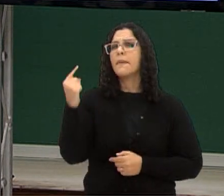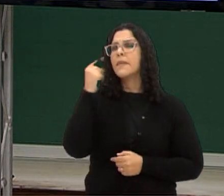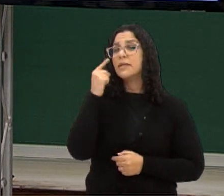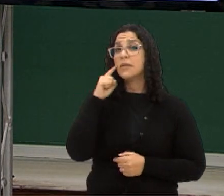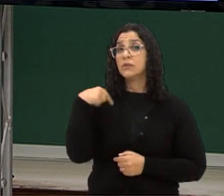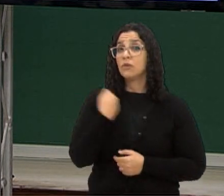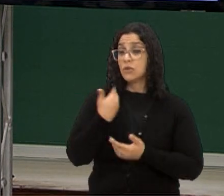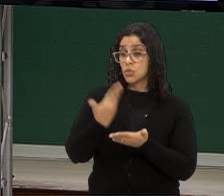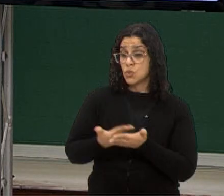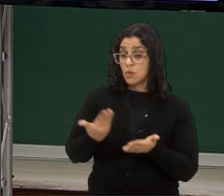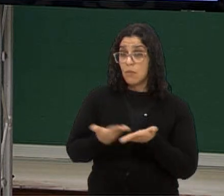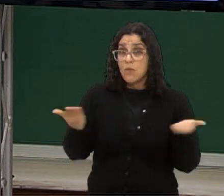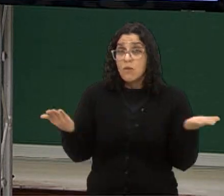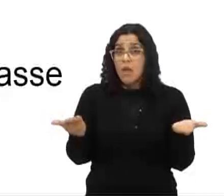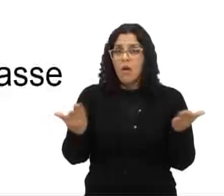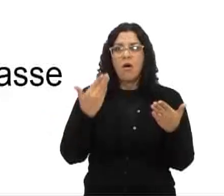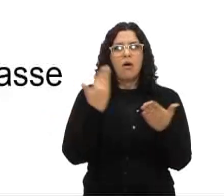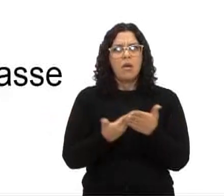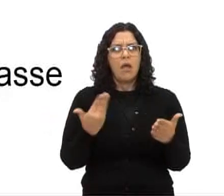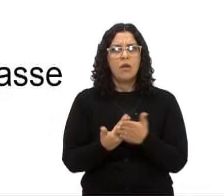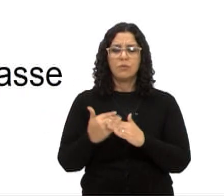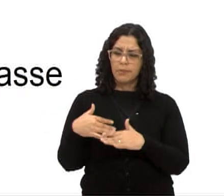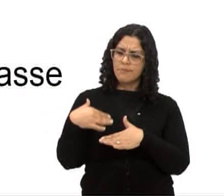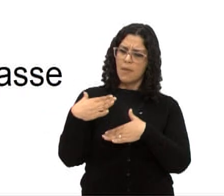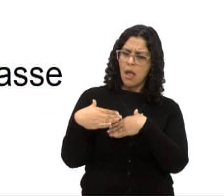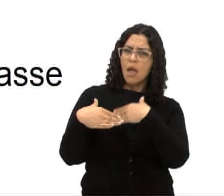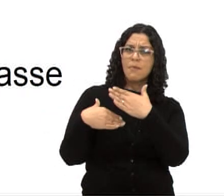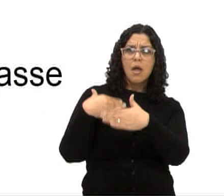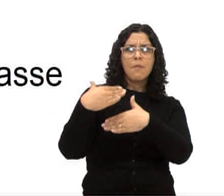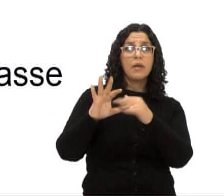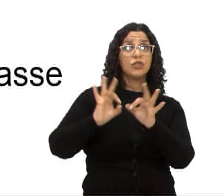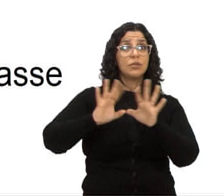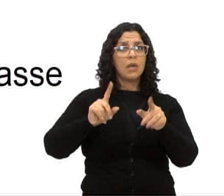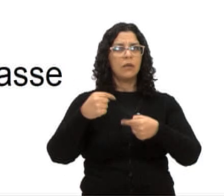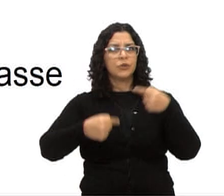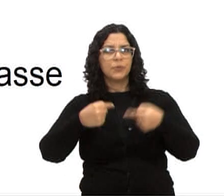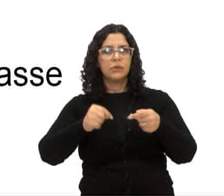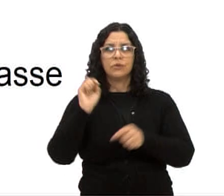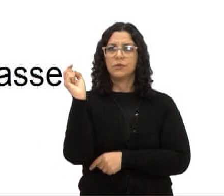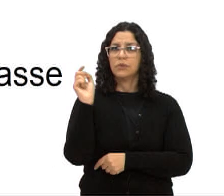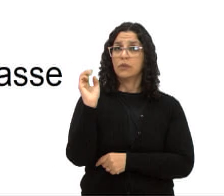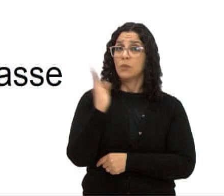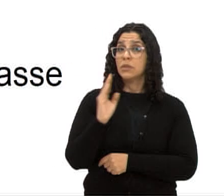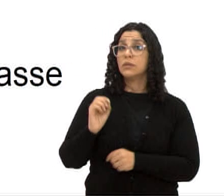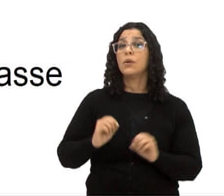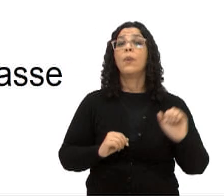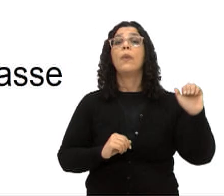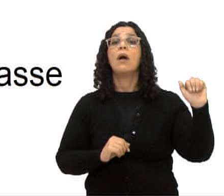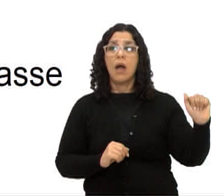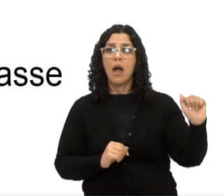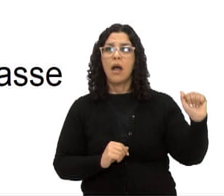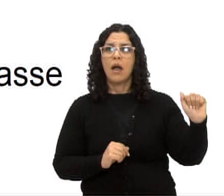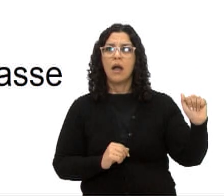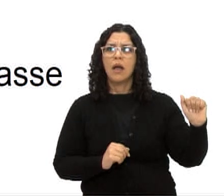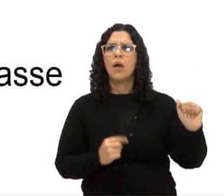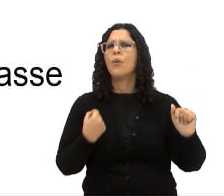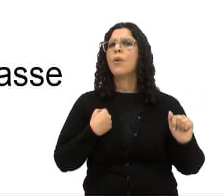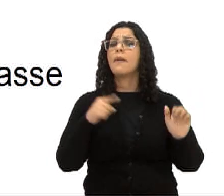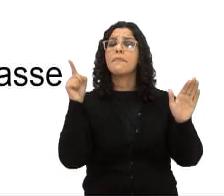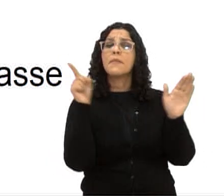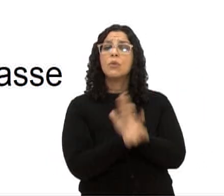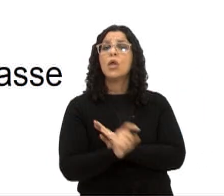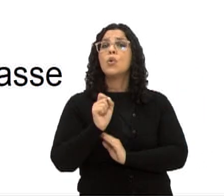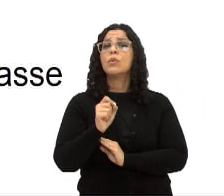que estudamos até agora na aula sobre o processo de emancipação política do Brasil, responda: A. Qual foi o questionamento feito a Dom